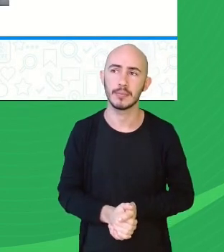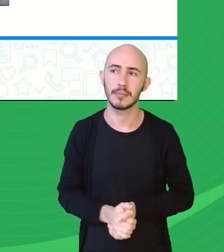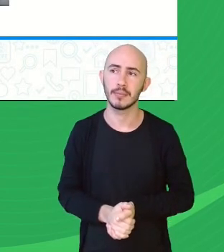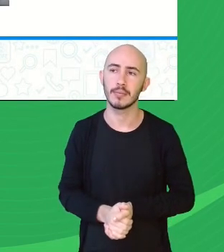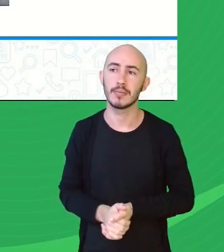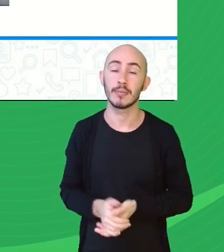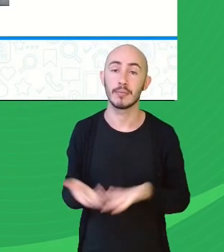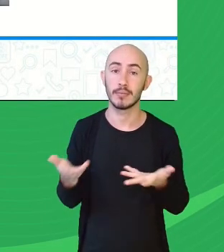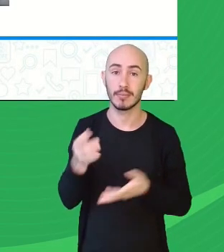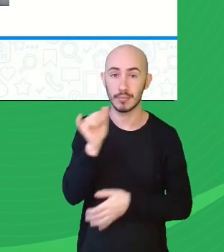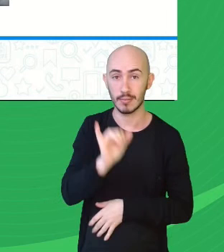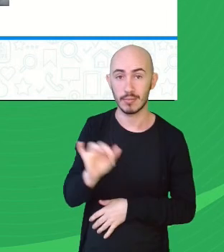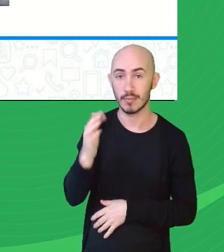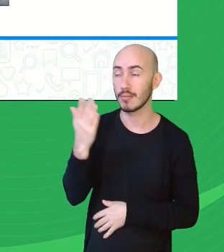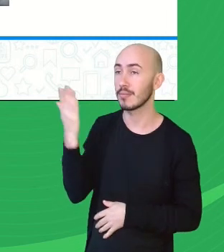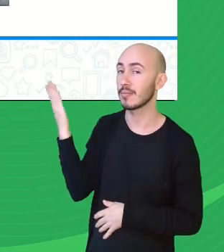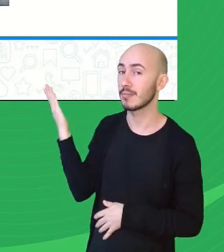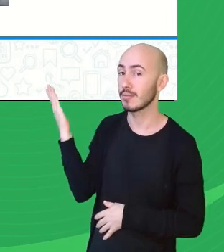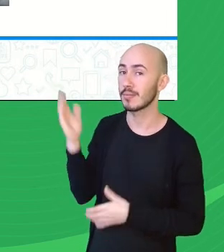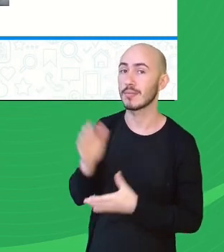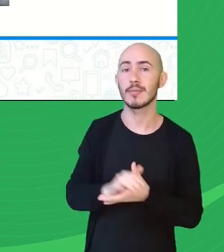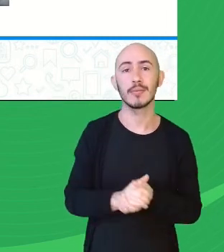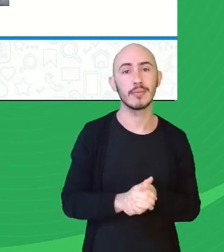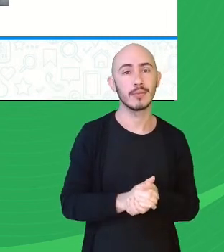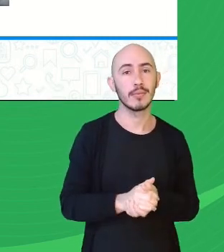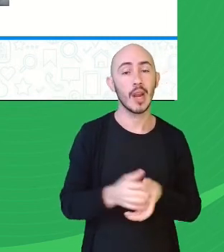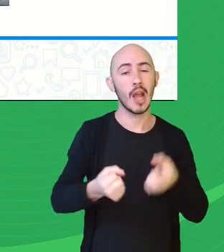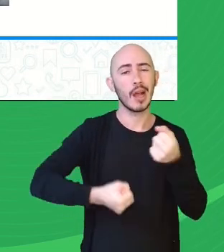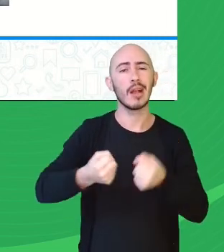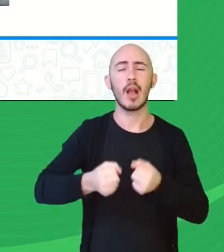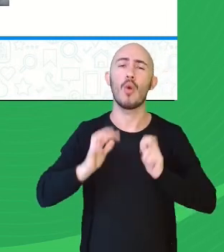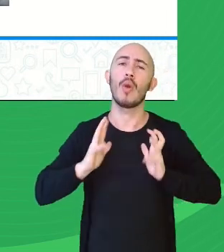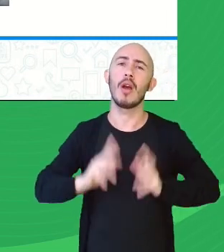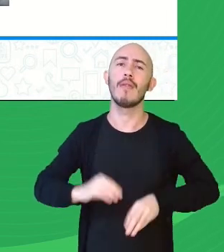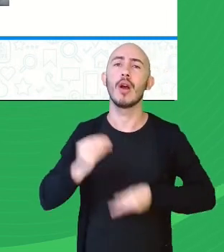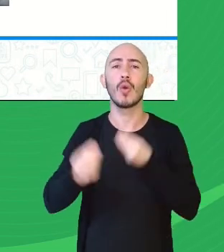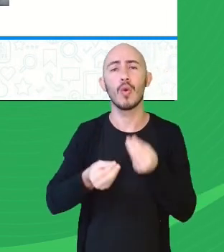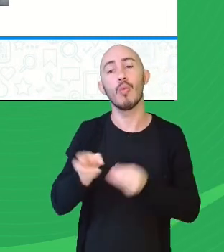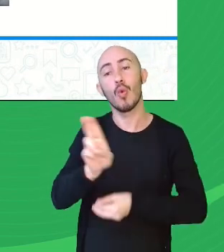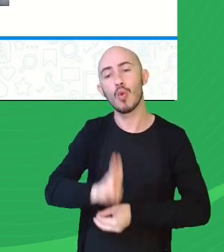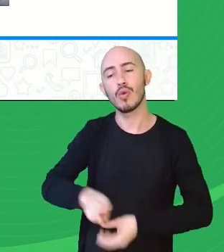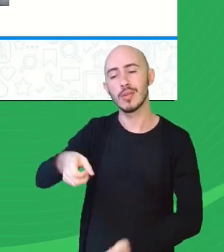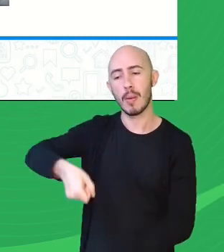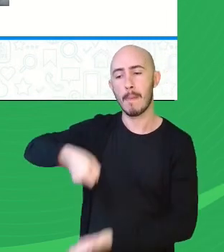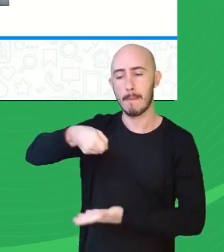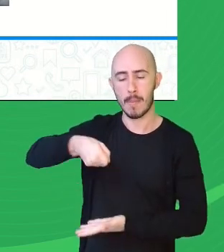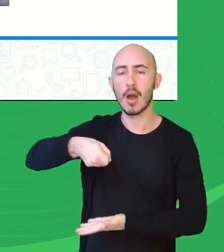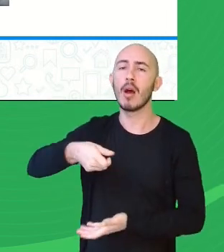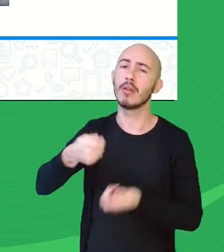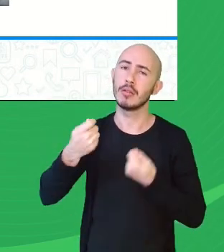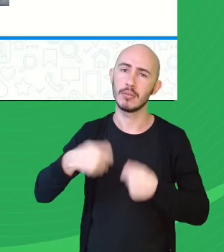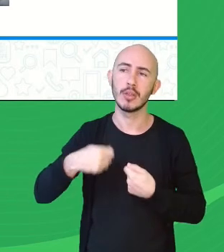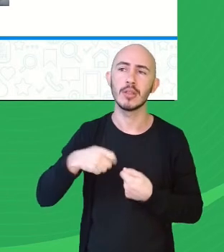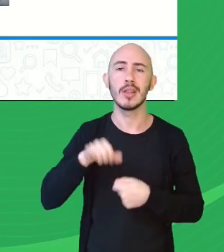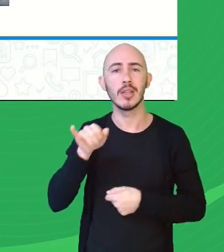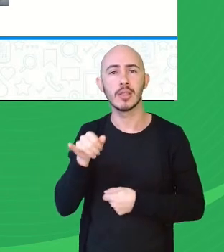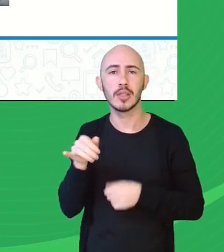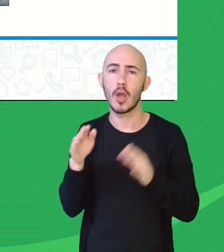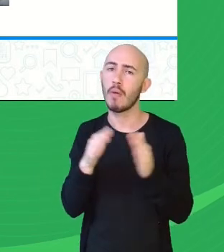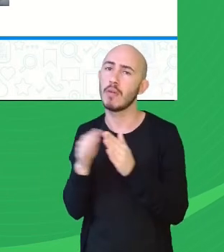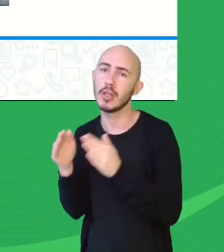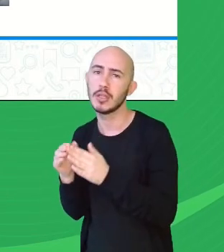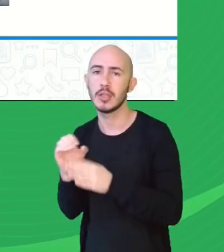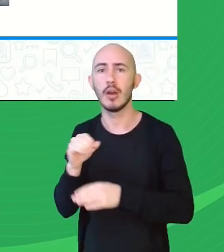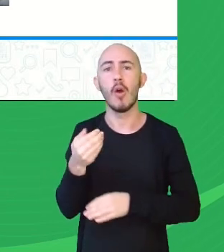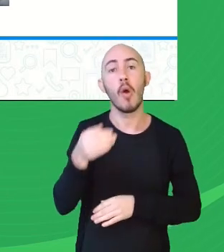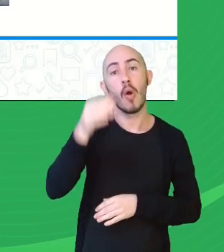Olha essa imagem aí, lave o carro com balde. Se alguém na sua casa tem um carro, ou seu vizinho, ou seu tio,